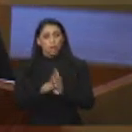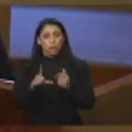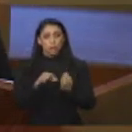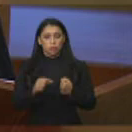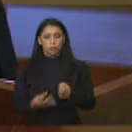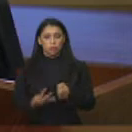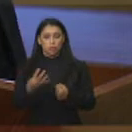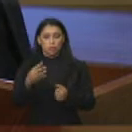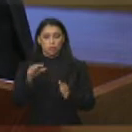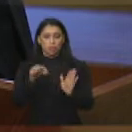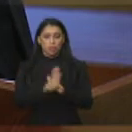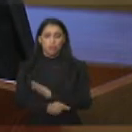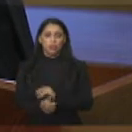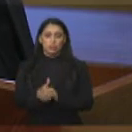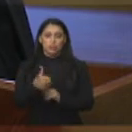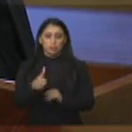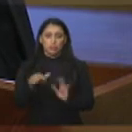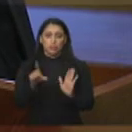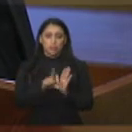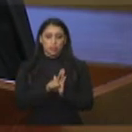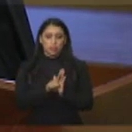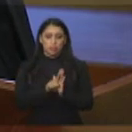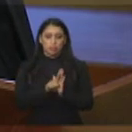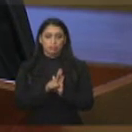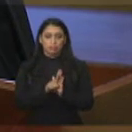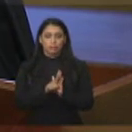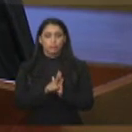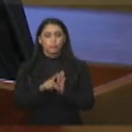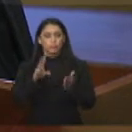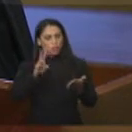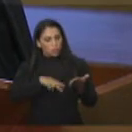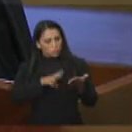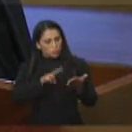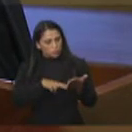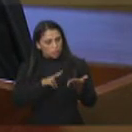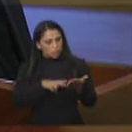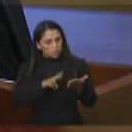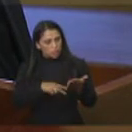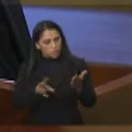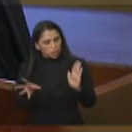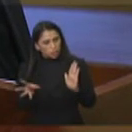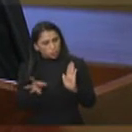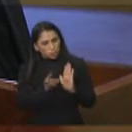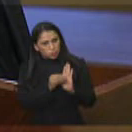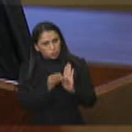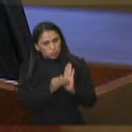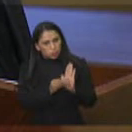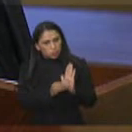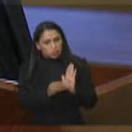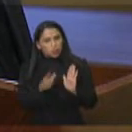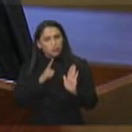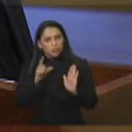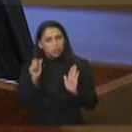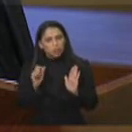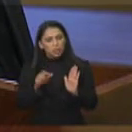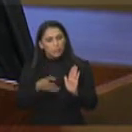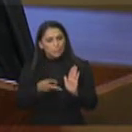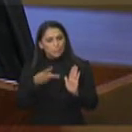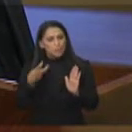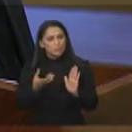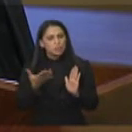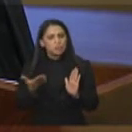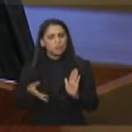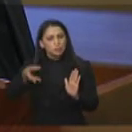parágrafo 1º da referida lei. Uma leitura apressada do dispositivo poderia conduzir à